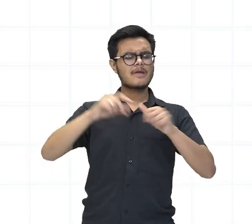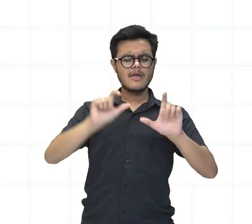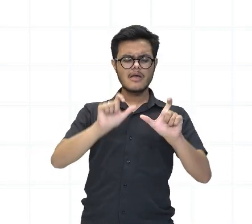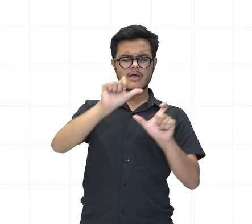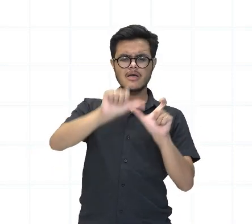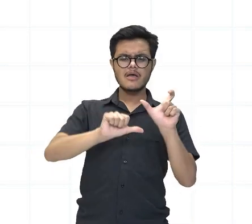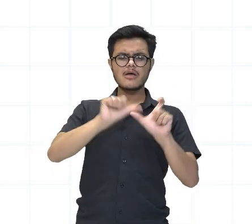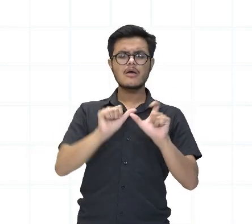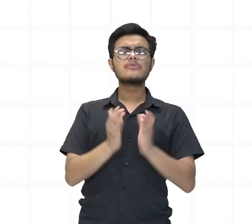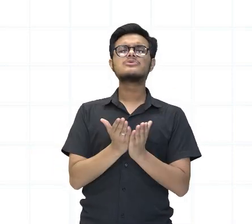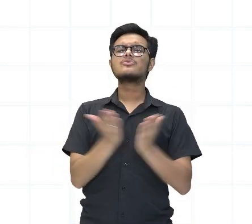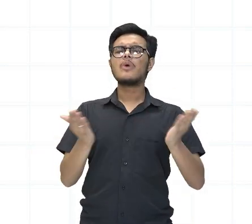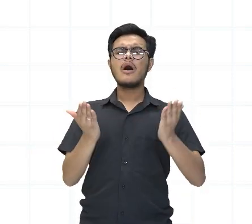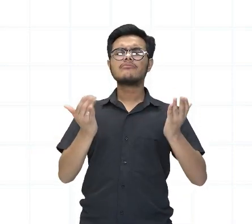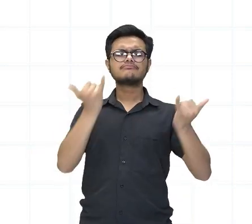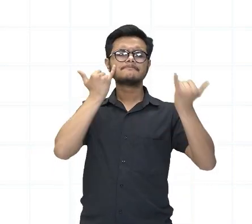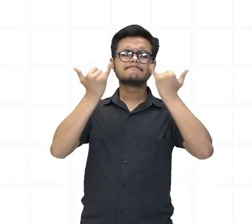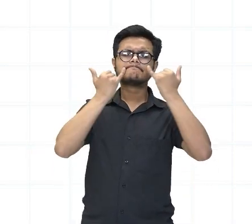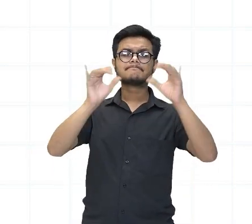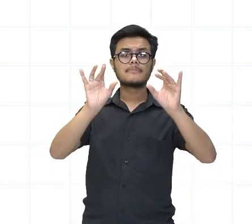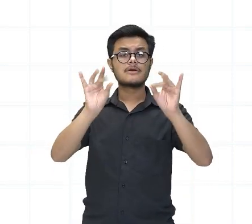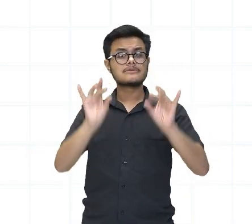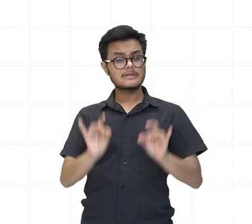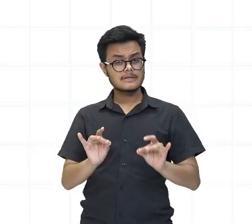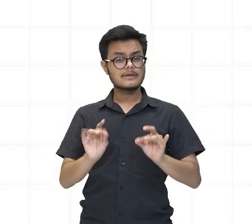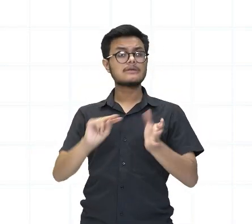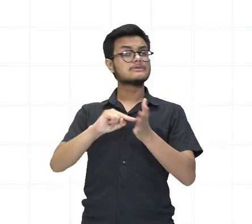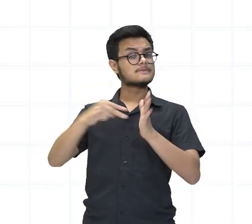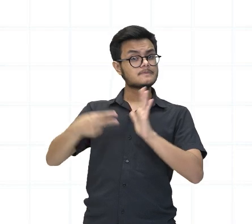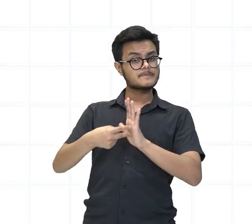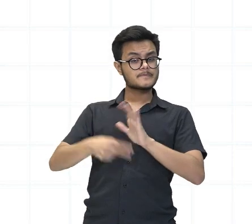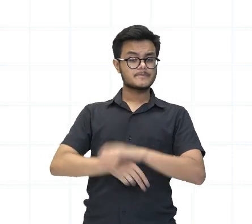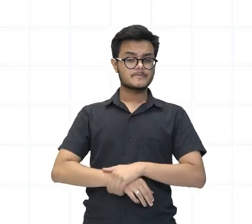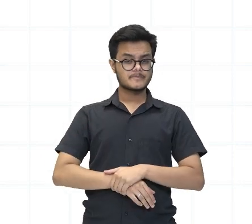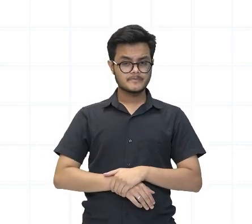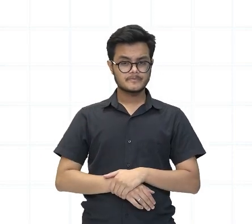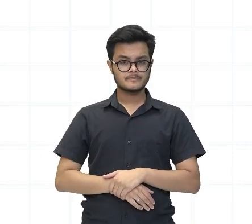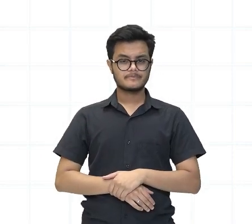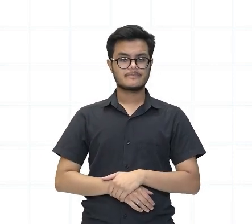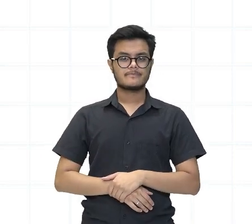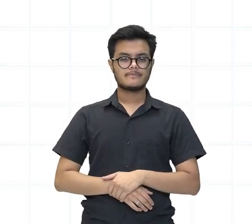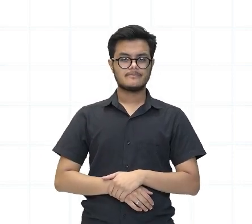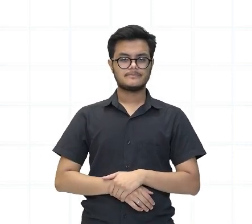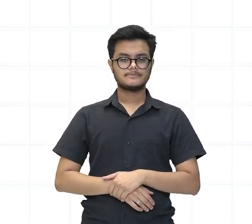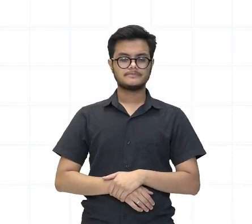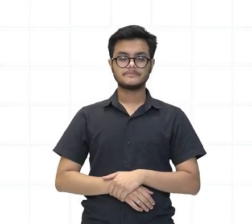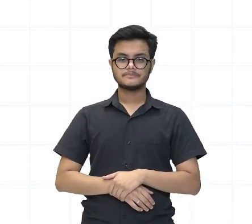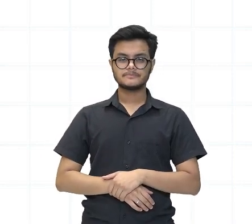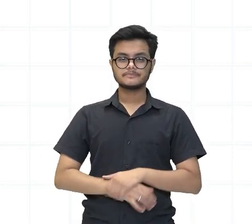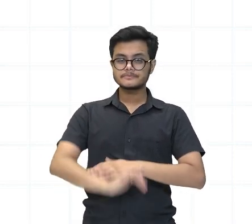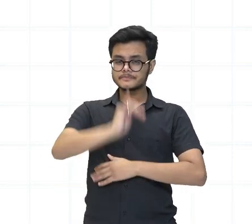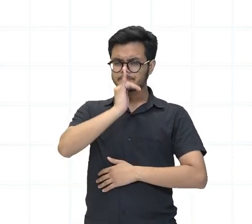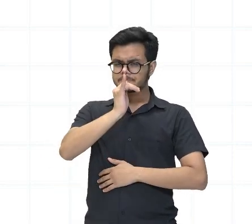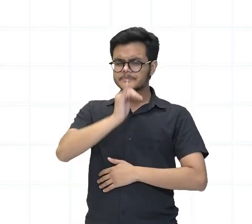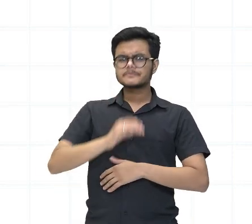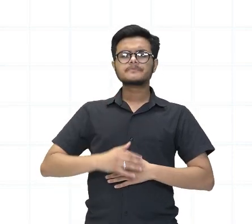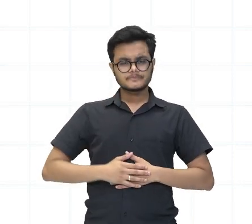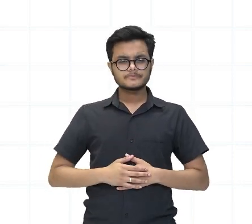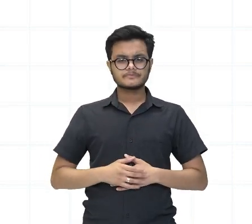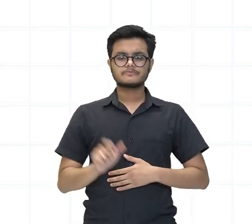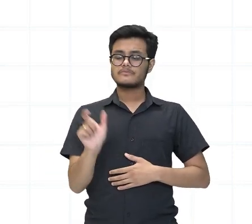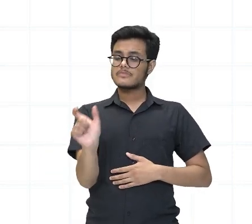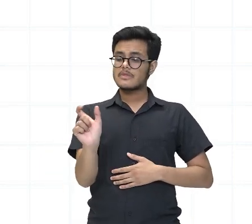informações que estão presentes ali. Seguindo adiante, vamos lá. Então, por exemplo, com a forma